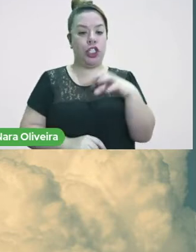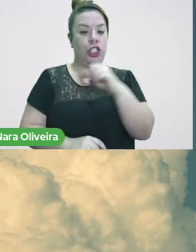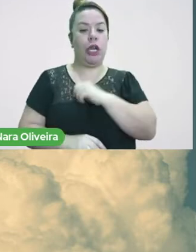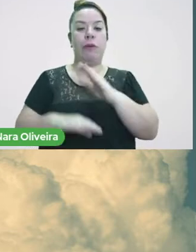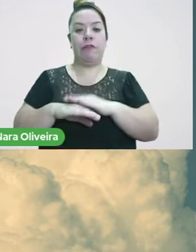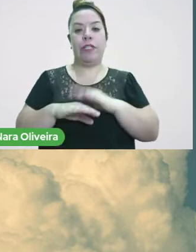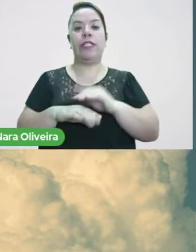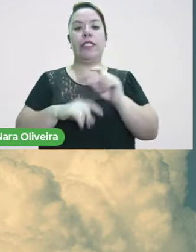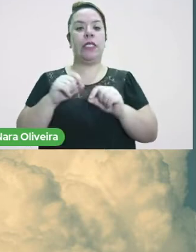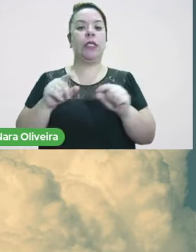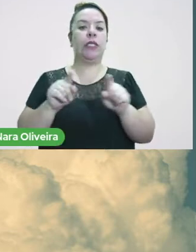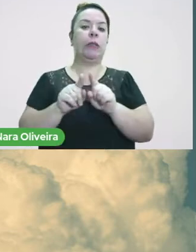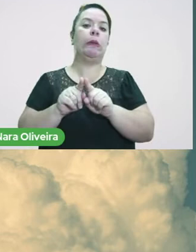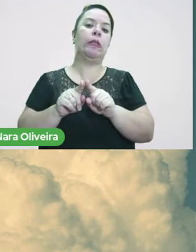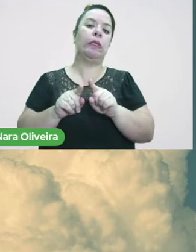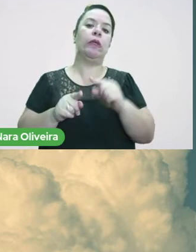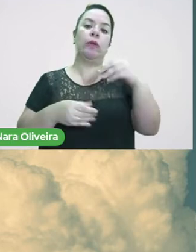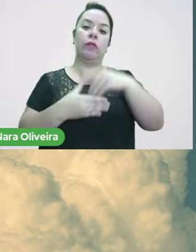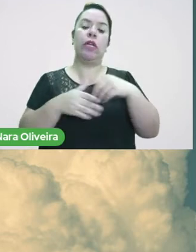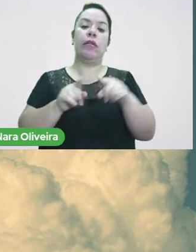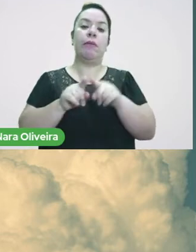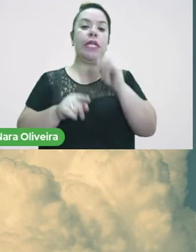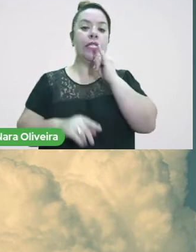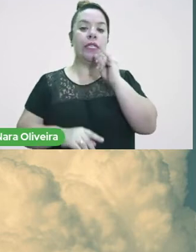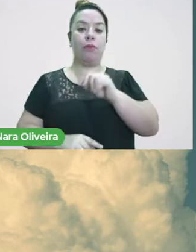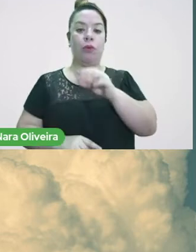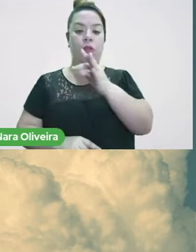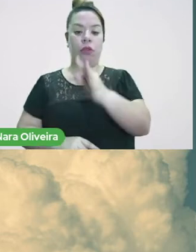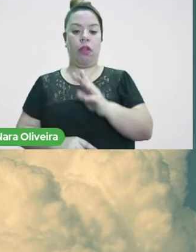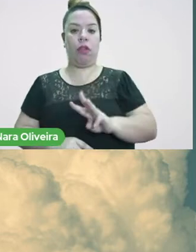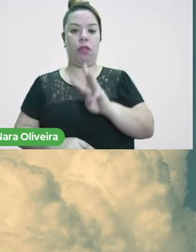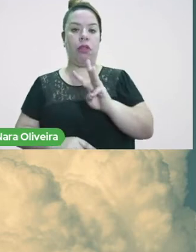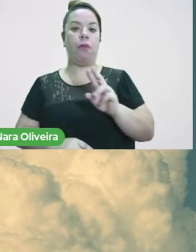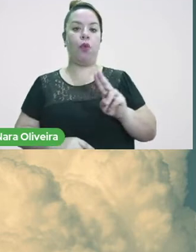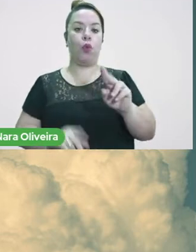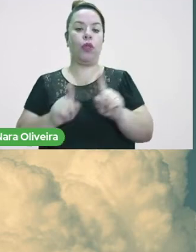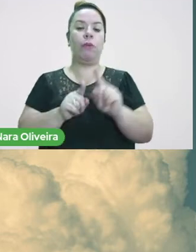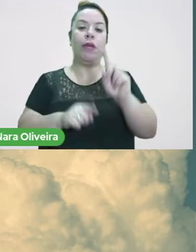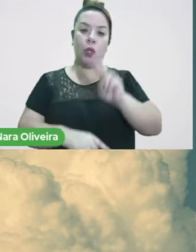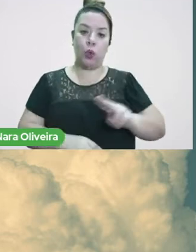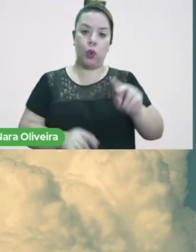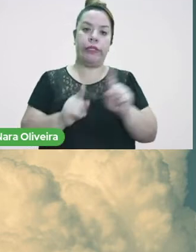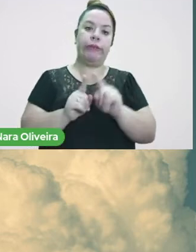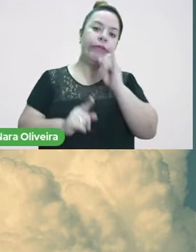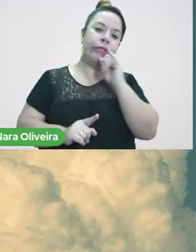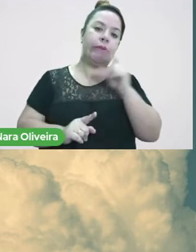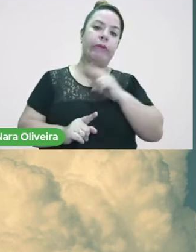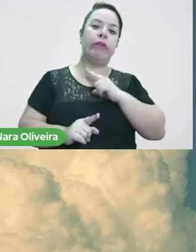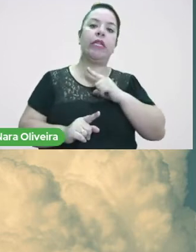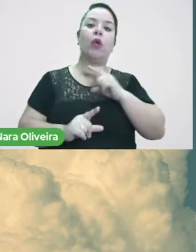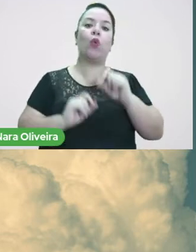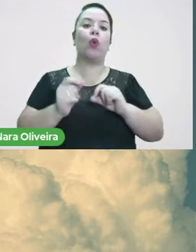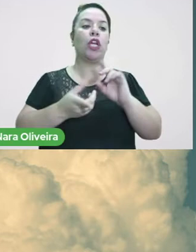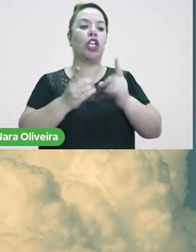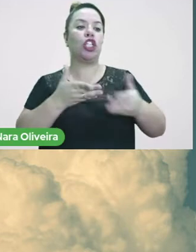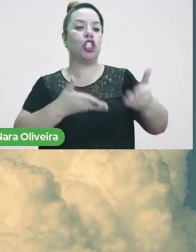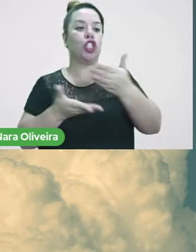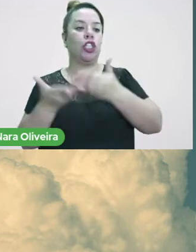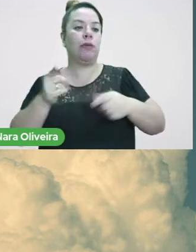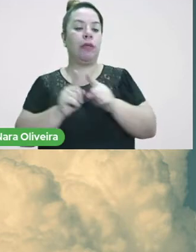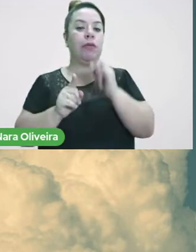na TWU, né, que é a ThoughtWorks University, a gente tem dinâmicas de Path to Production para que os trainees levem